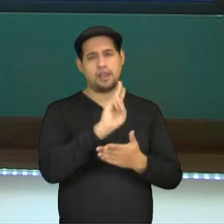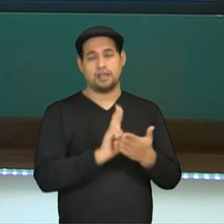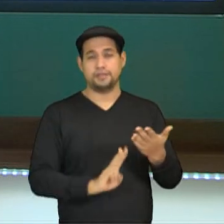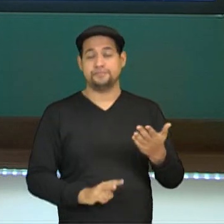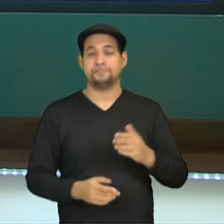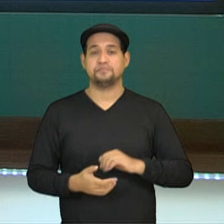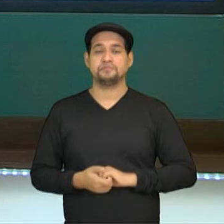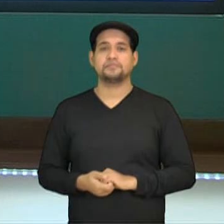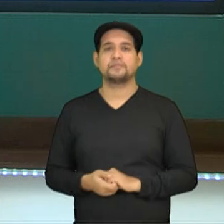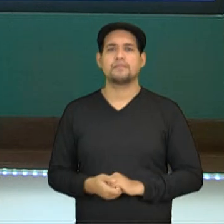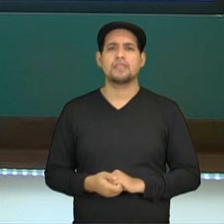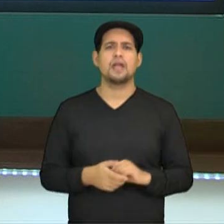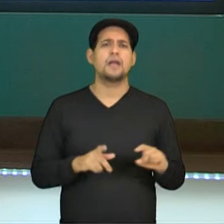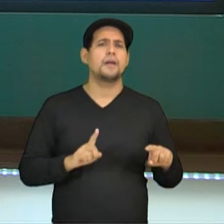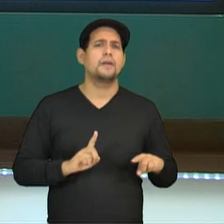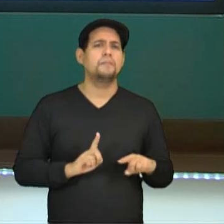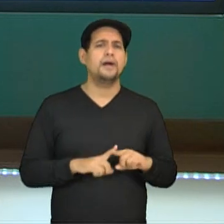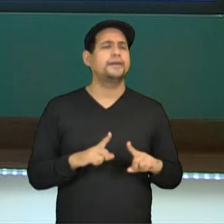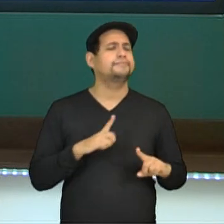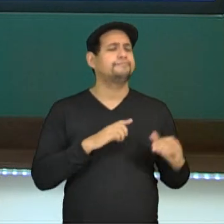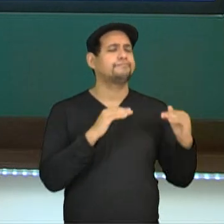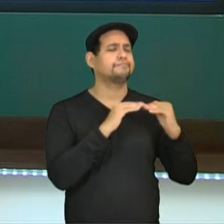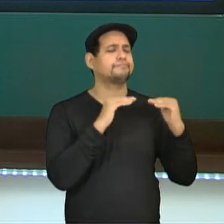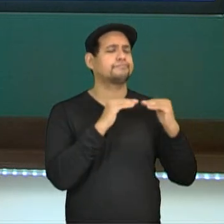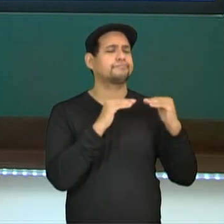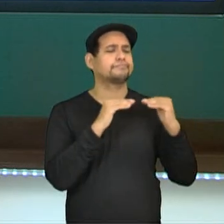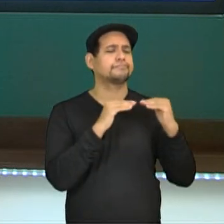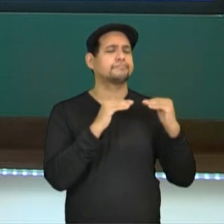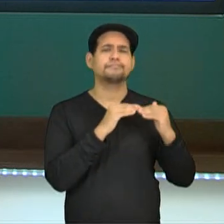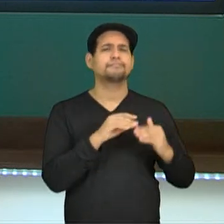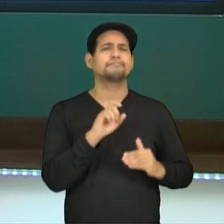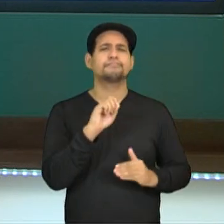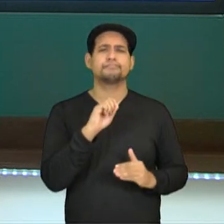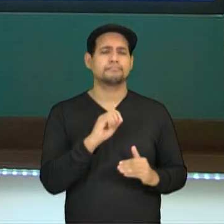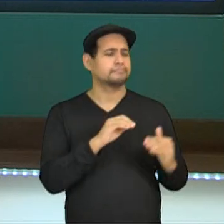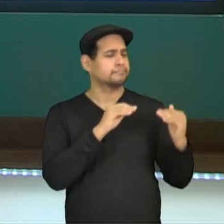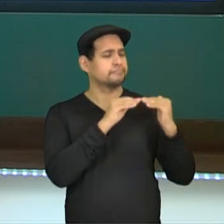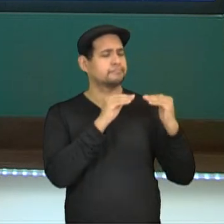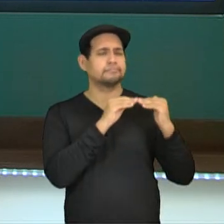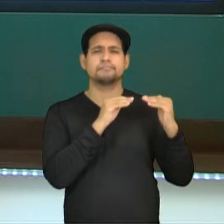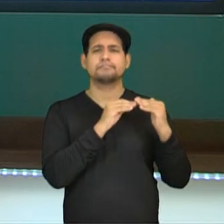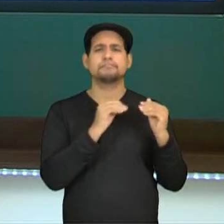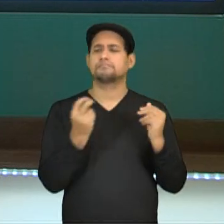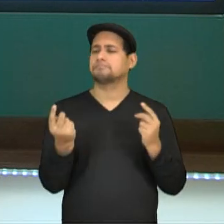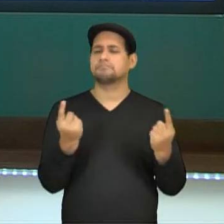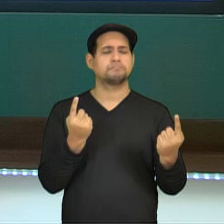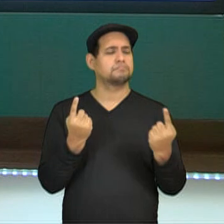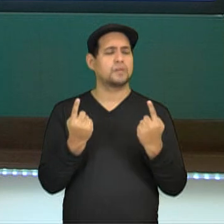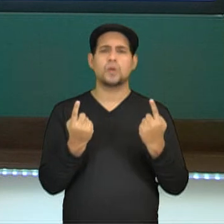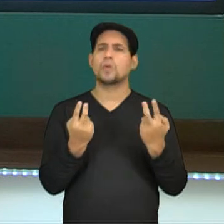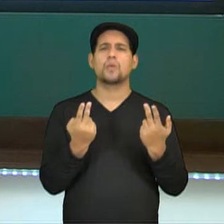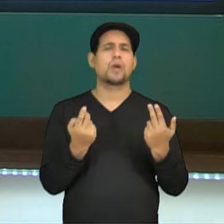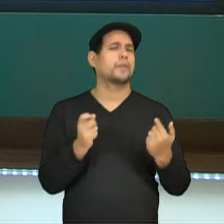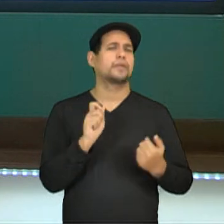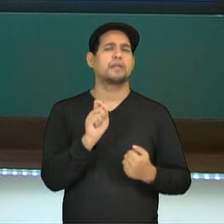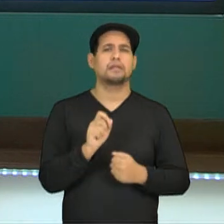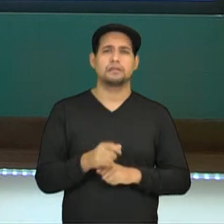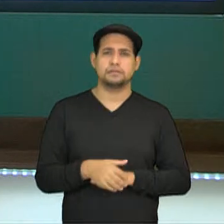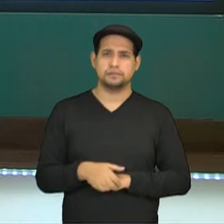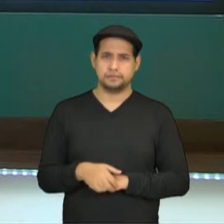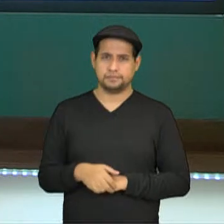aí. E o que eles têm em comum? O que será que há em comum entre esses personagens, esses animais que